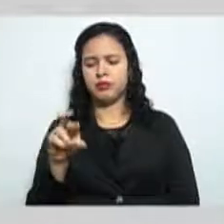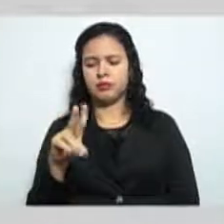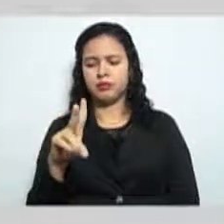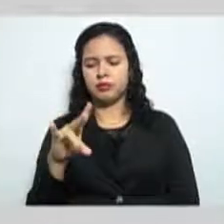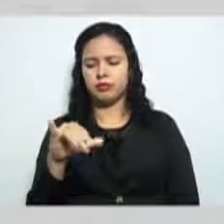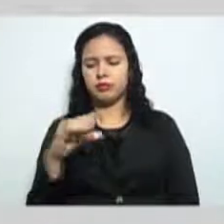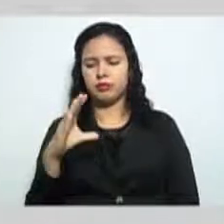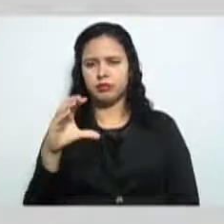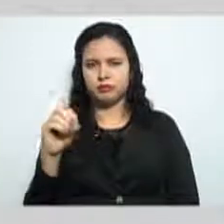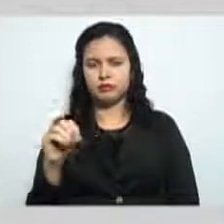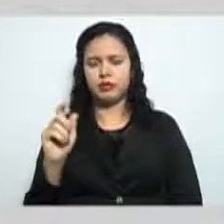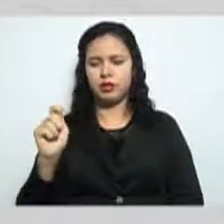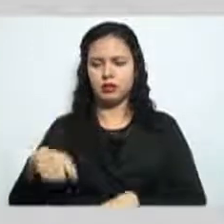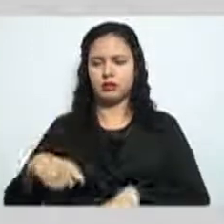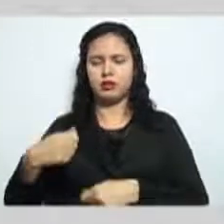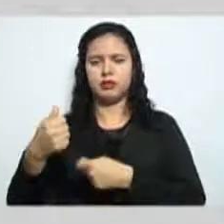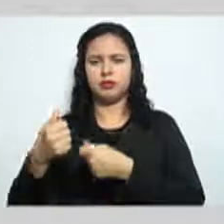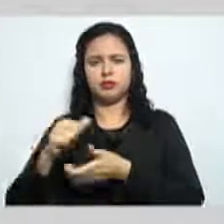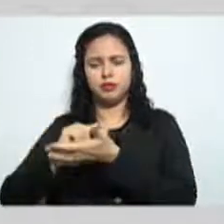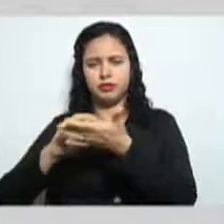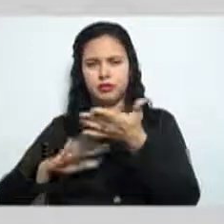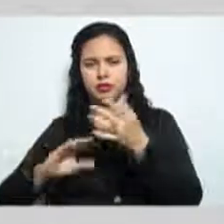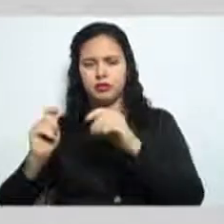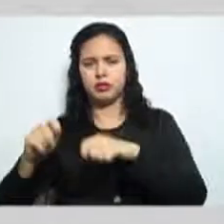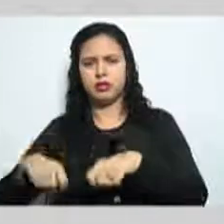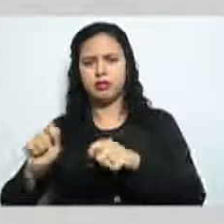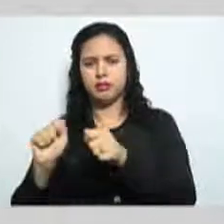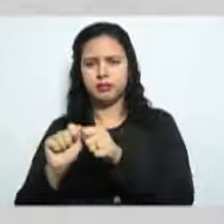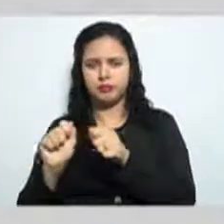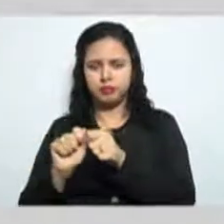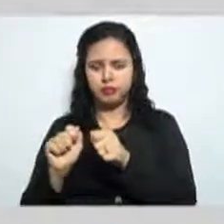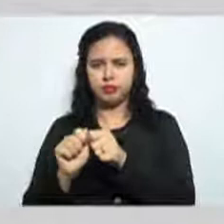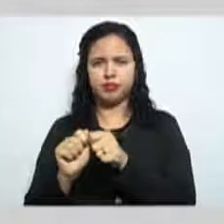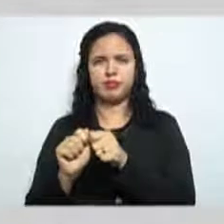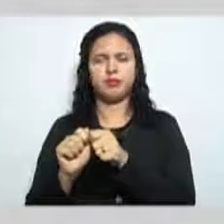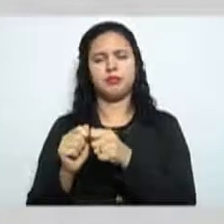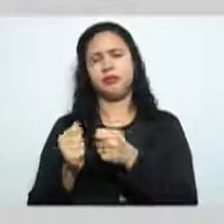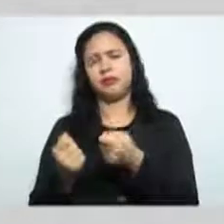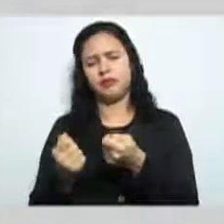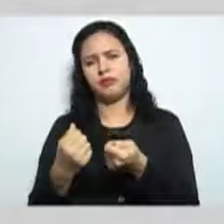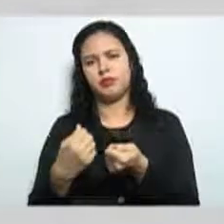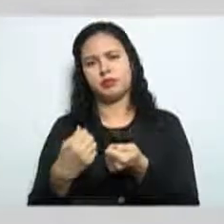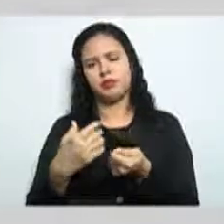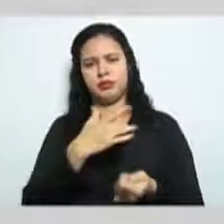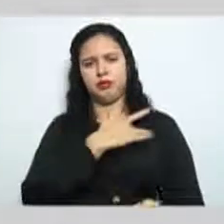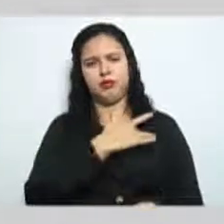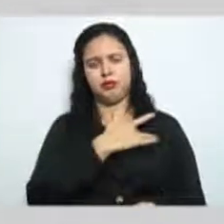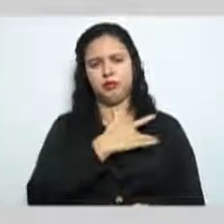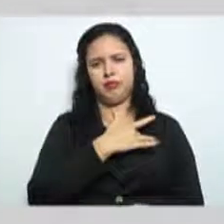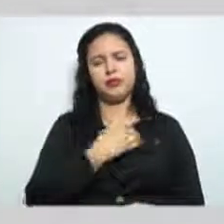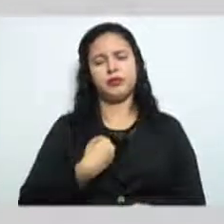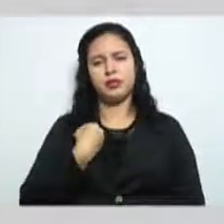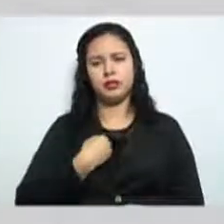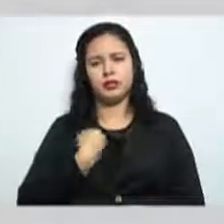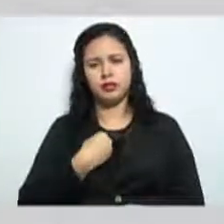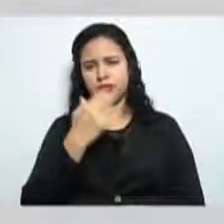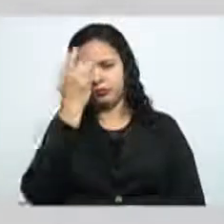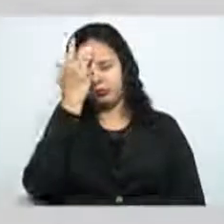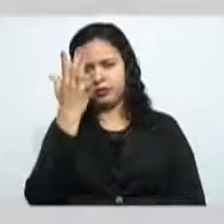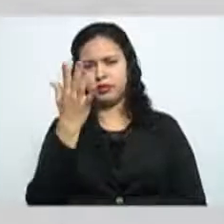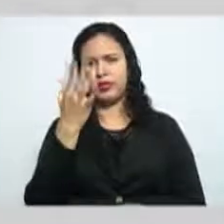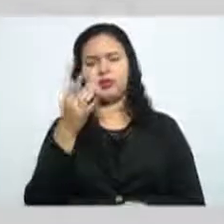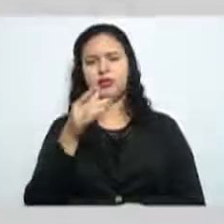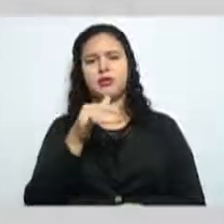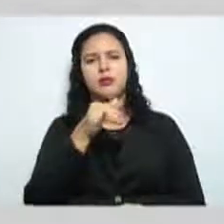a produção de bens ou facilitam a vida em sociedade. Por exemplo, o transporte, a educação, a segurança, além de